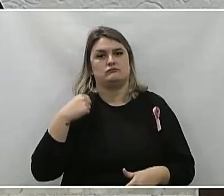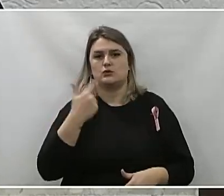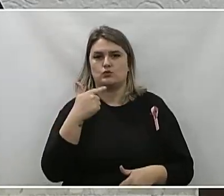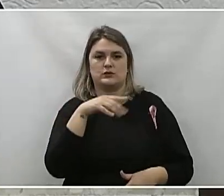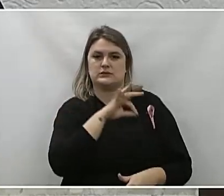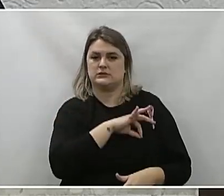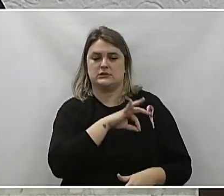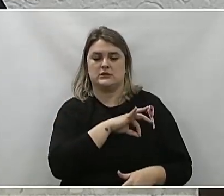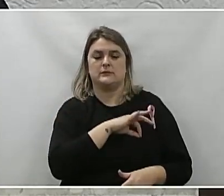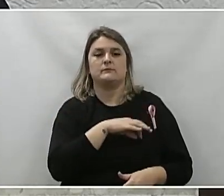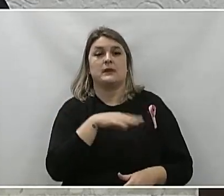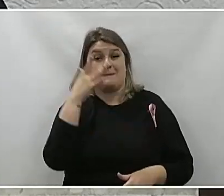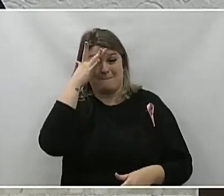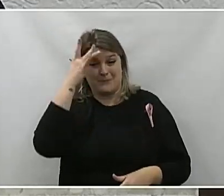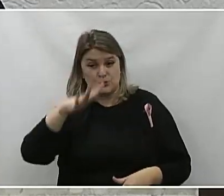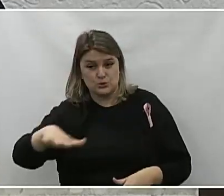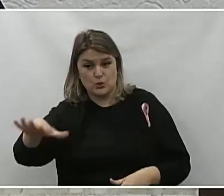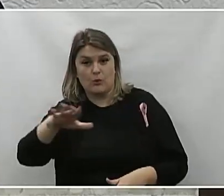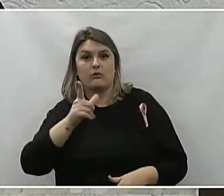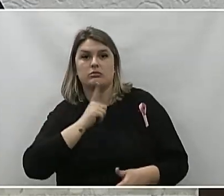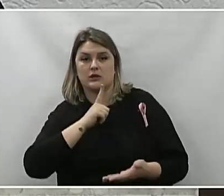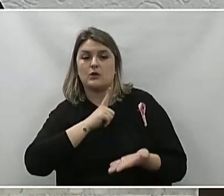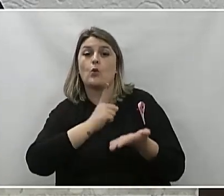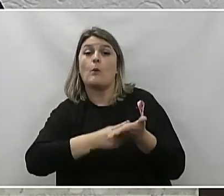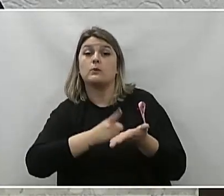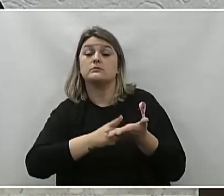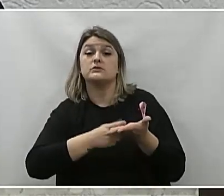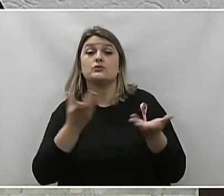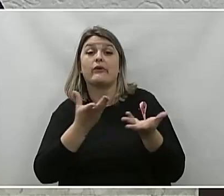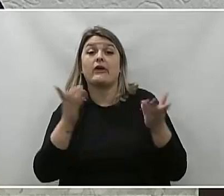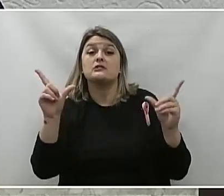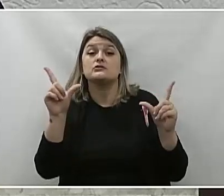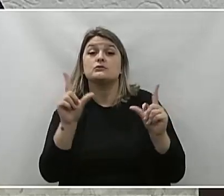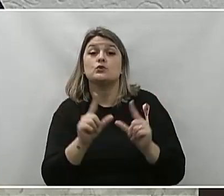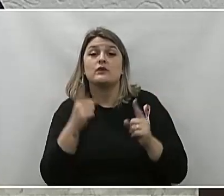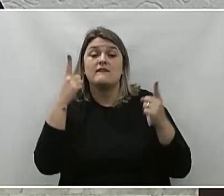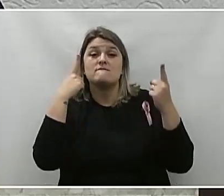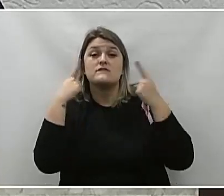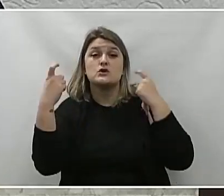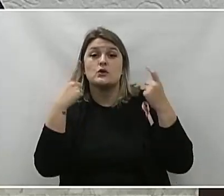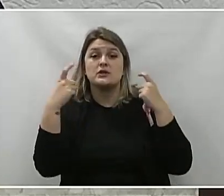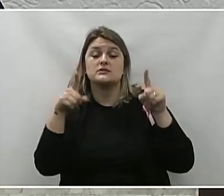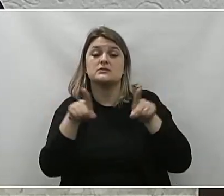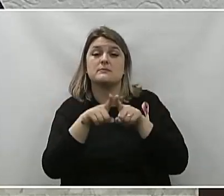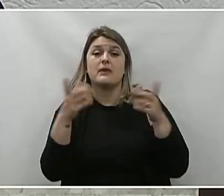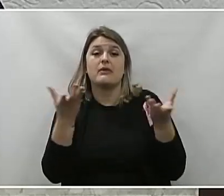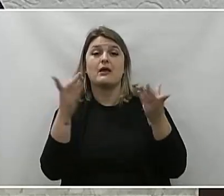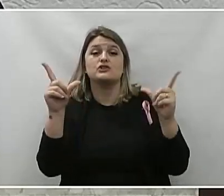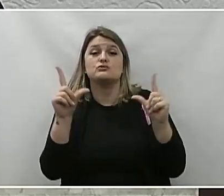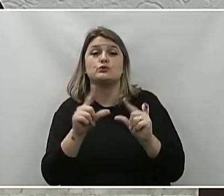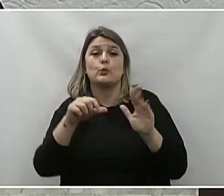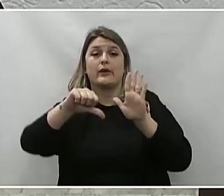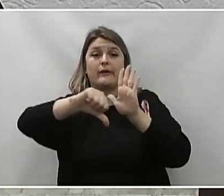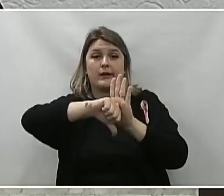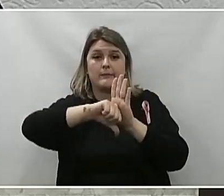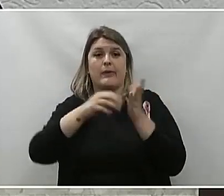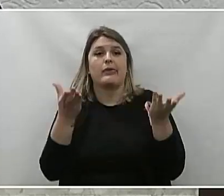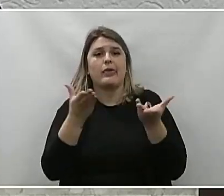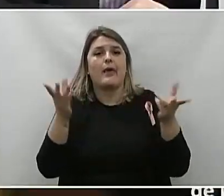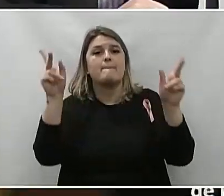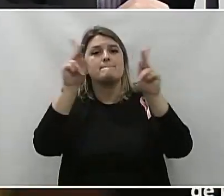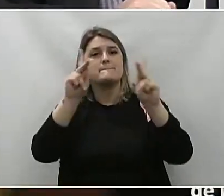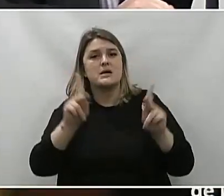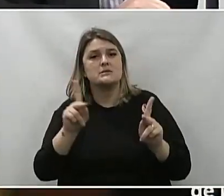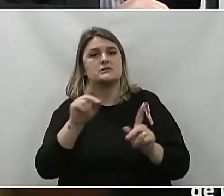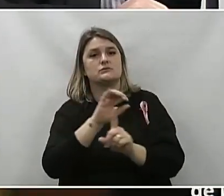e compromissados com a redução da violência da criminalidade com a paz social